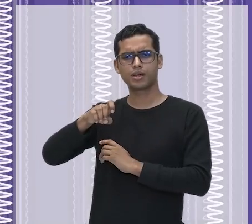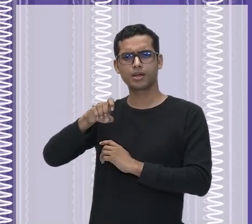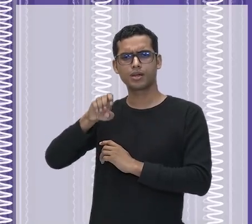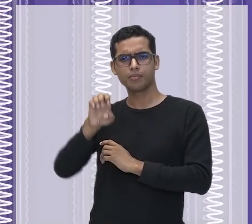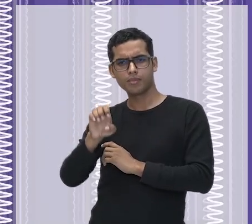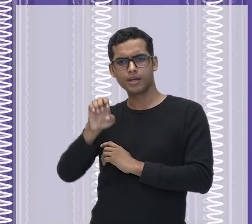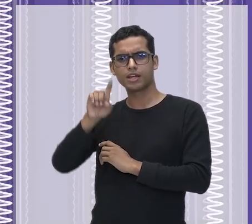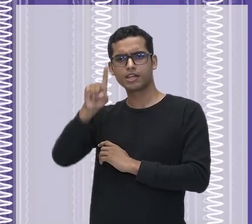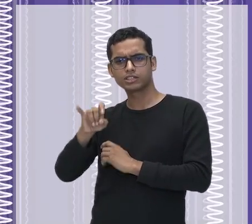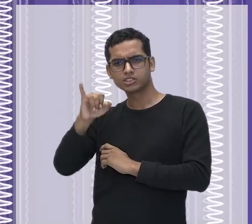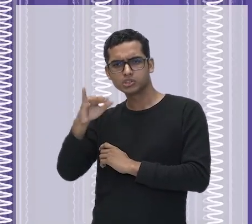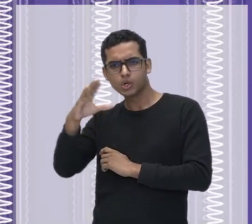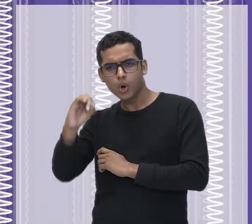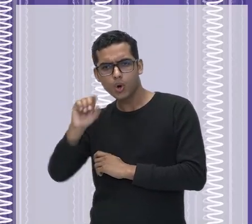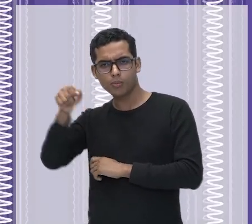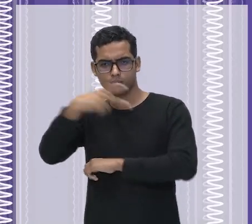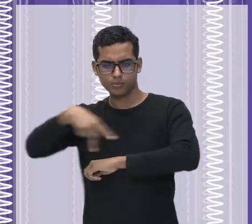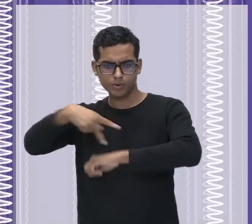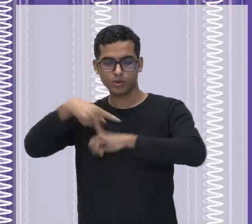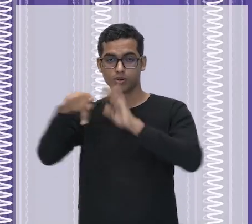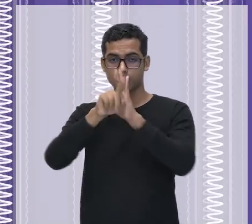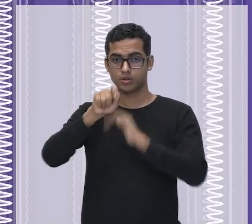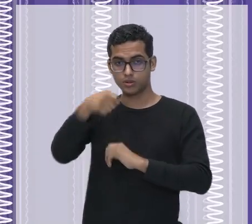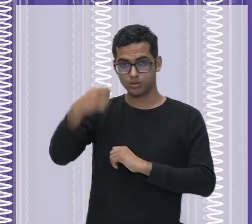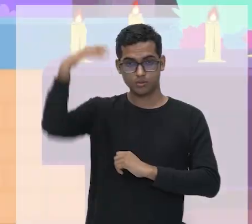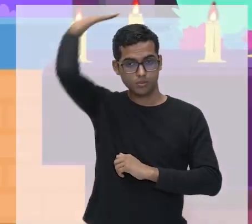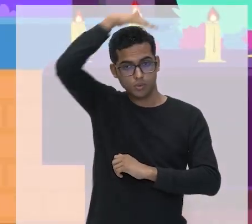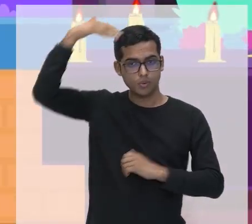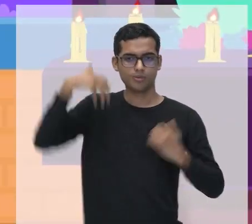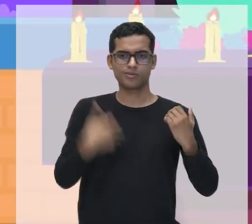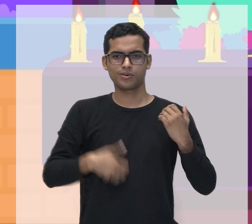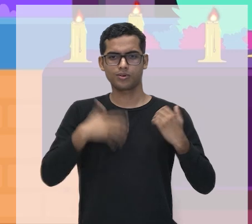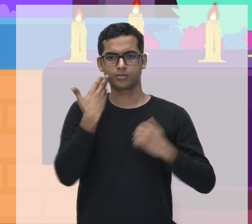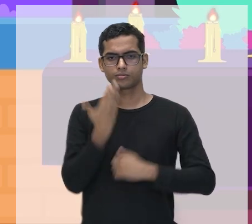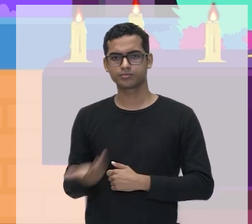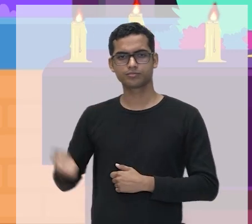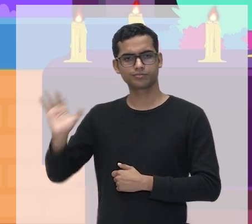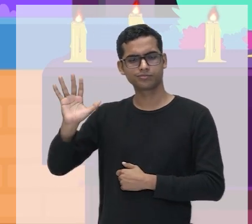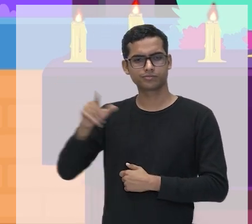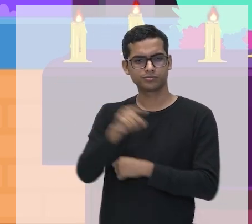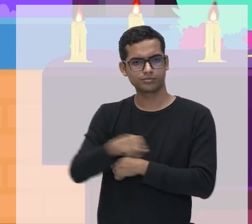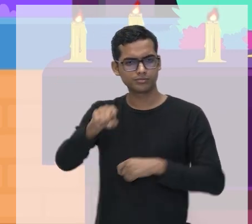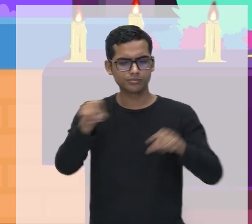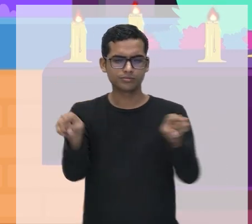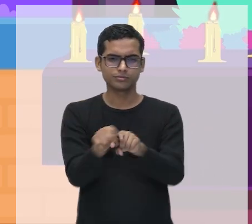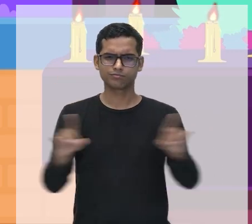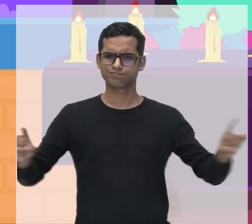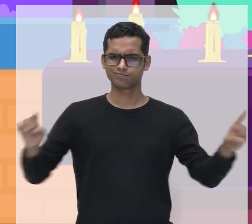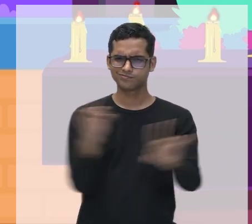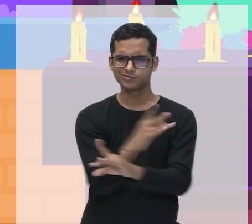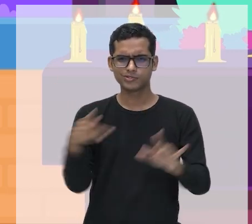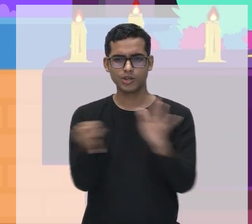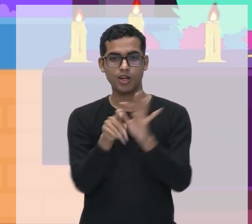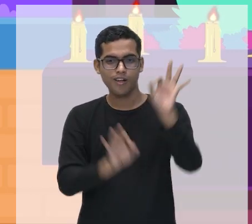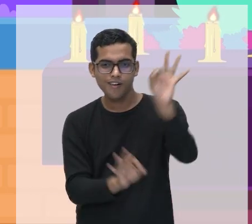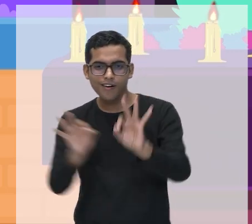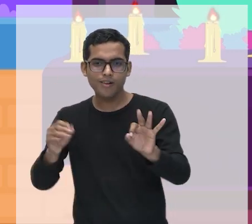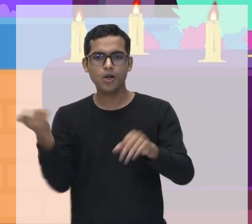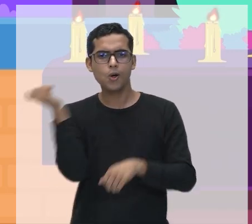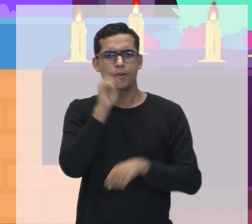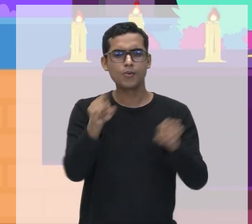entender melhor esse fenômeno. Vamos lá? E aí, galera? Preparem-se para uma